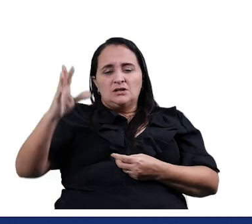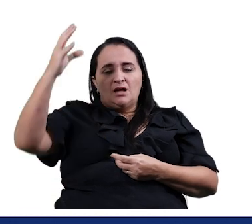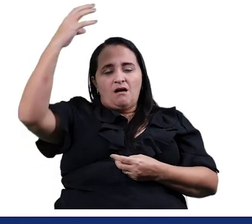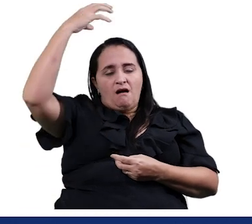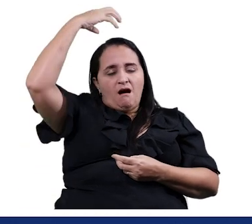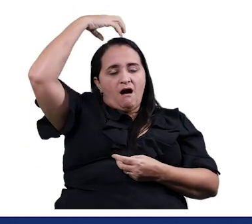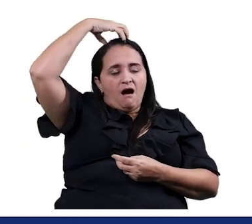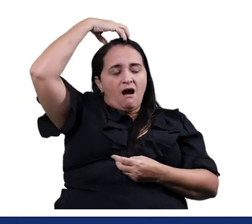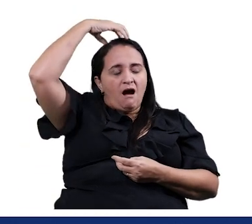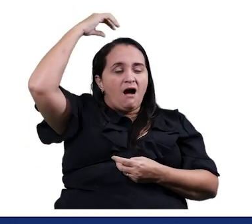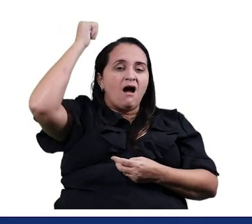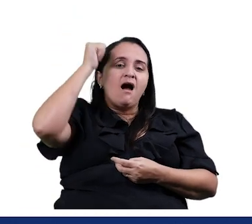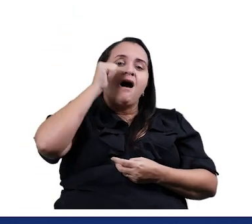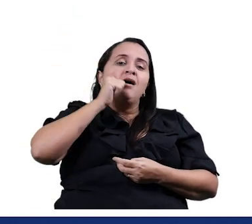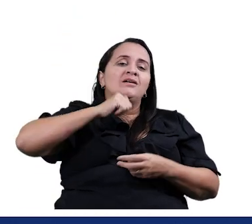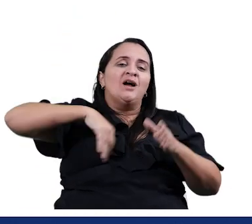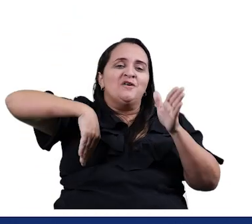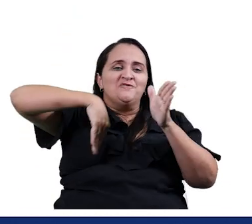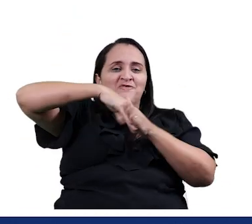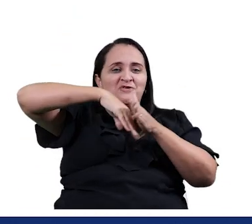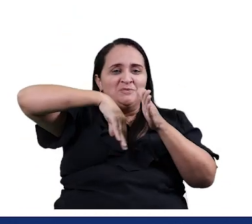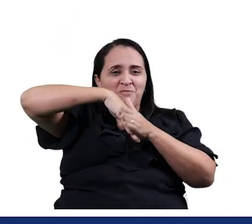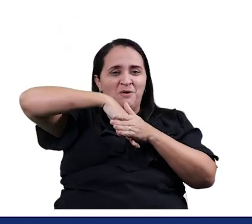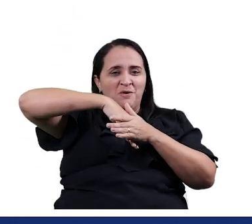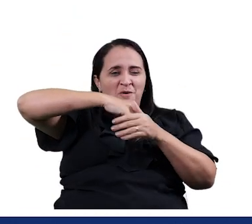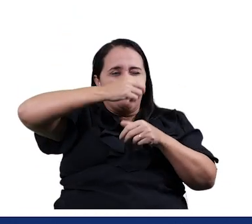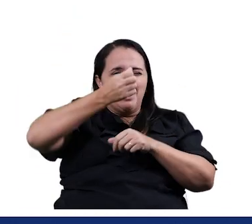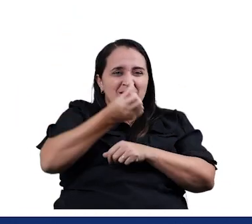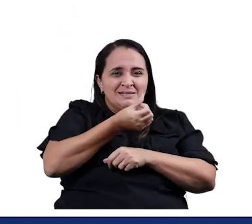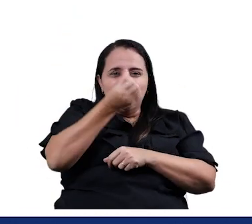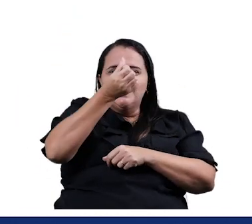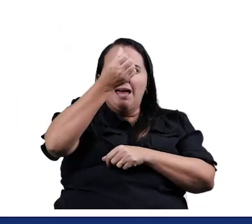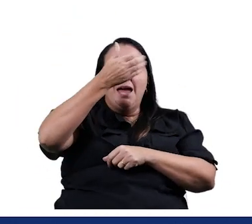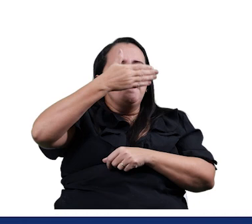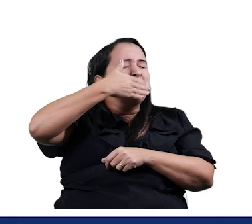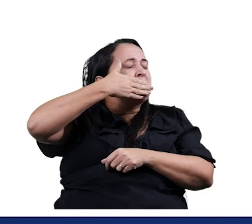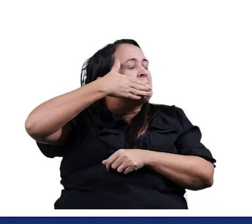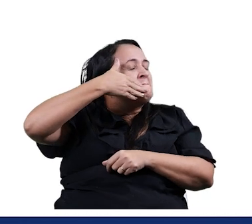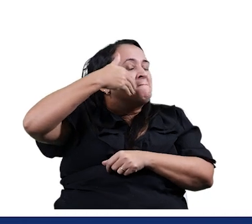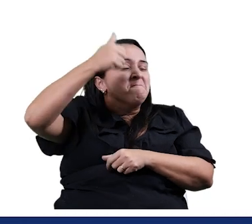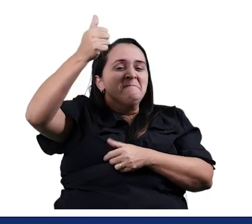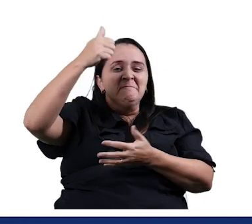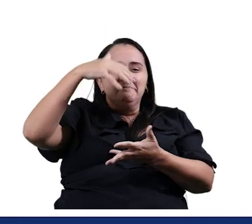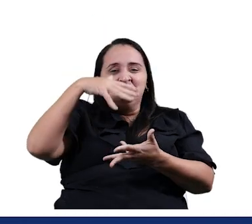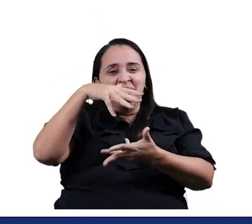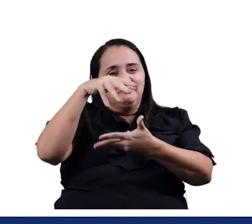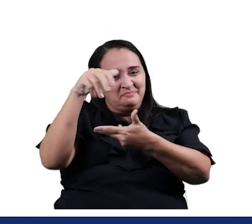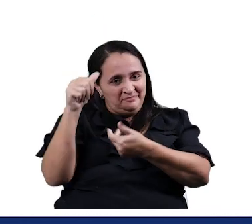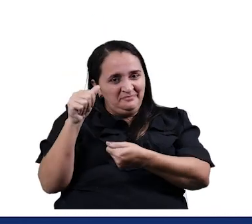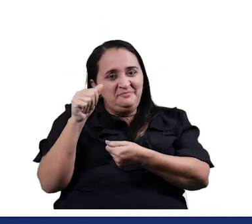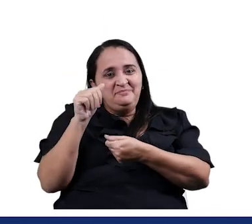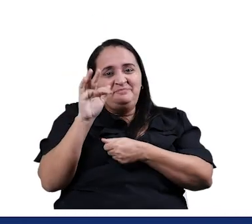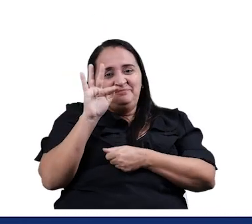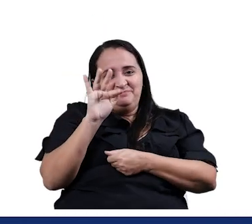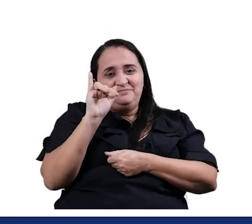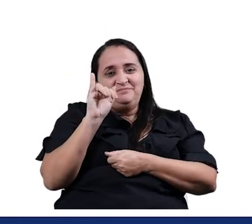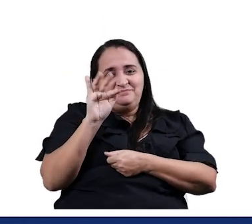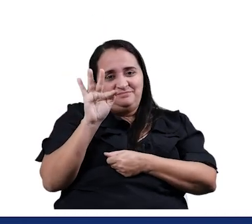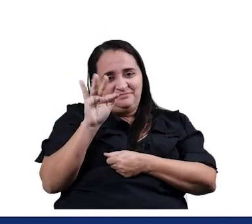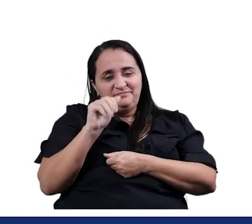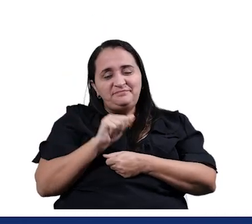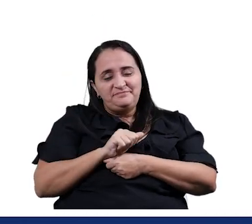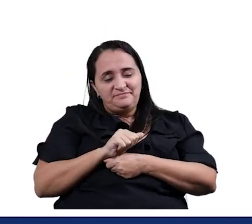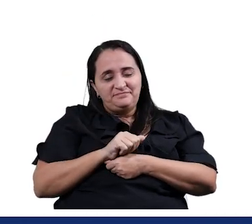de rainha do futebol e foi eleita 6 vezes como a melhor jogadora do mundo pela Federação Internacional